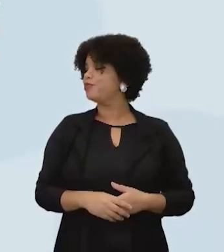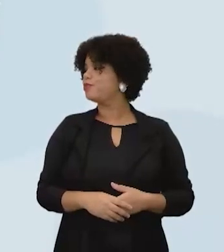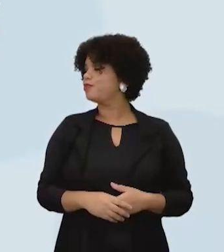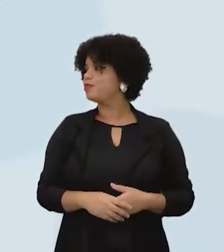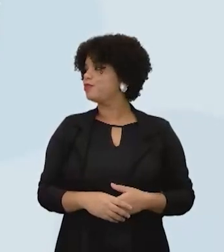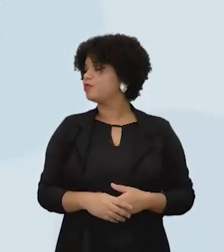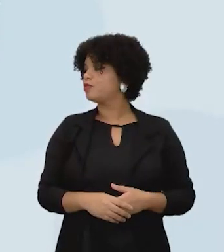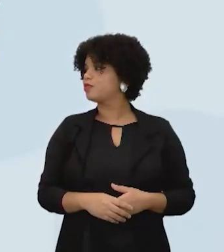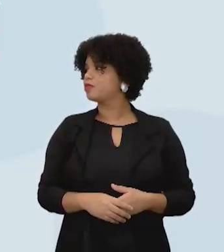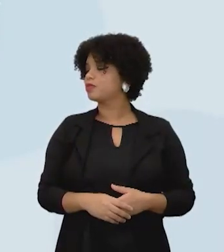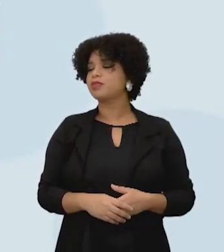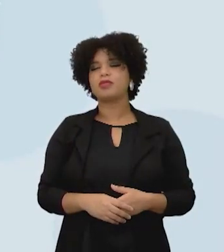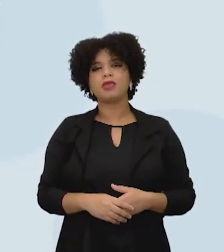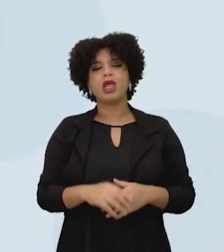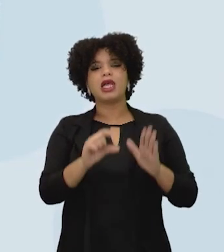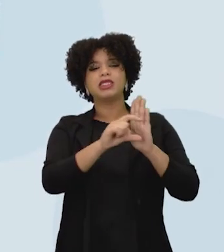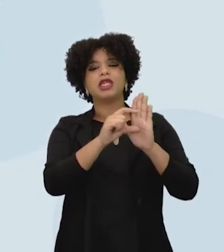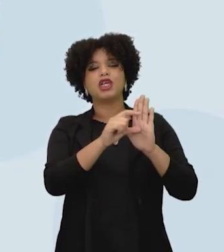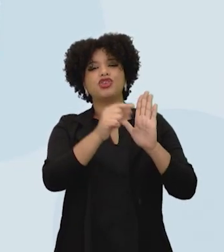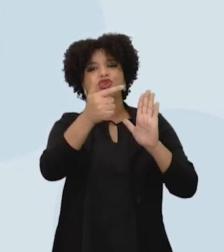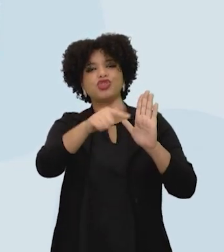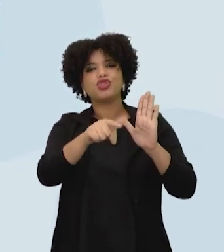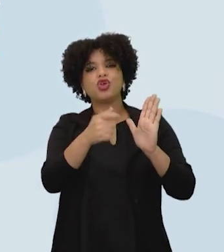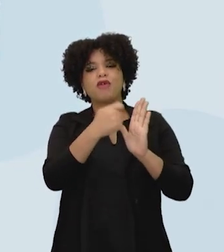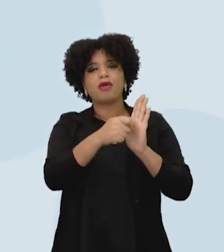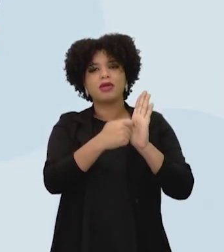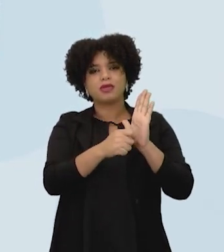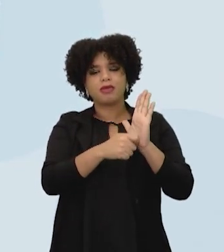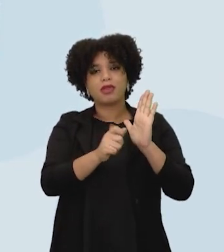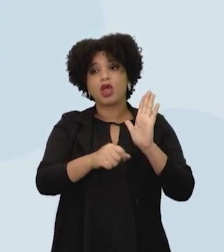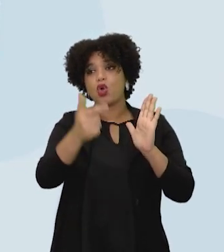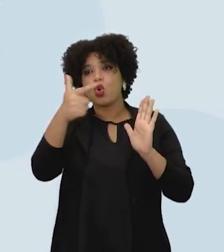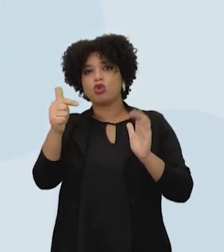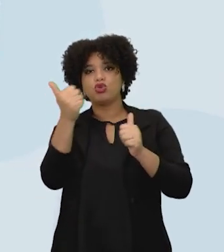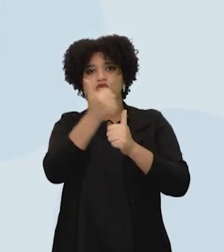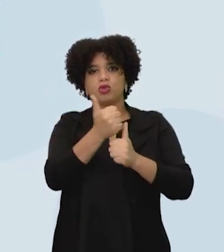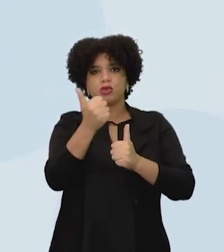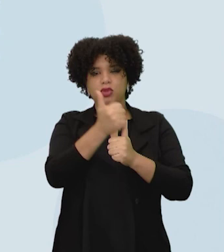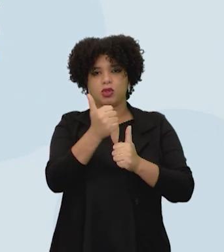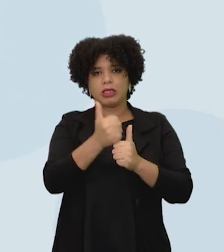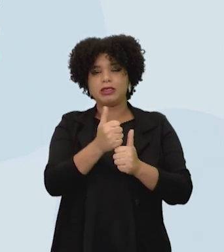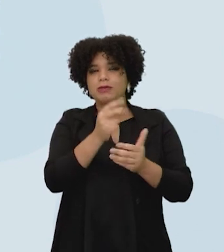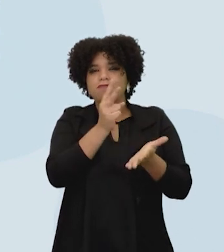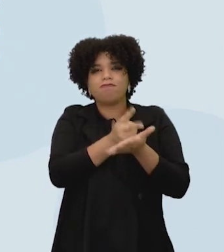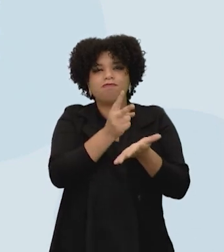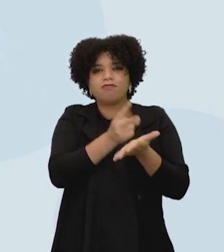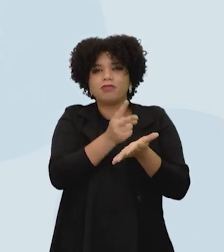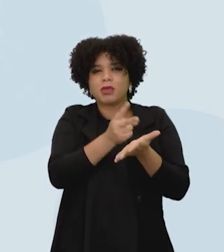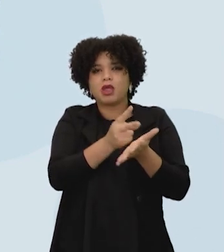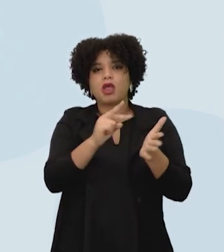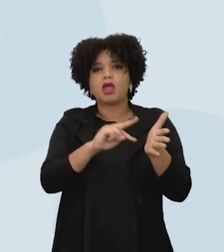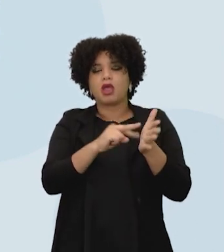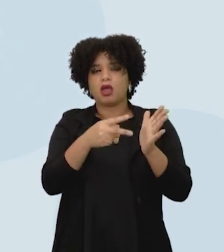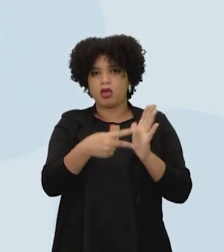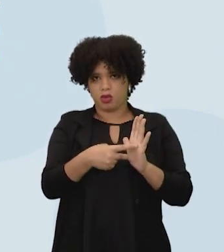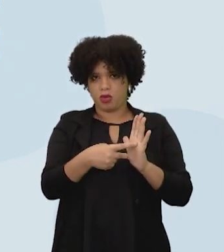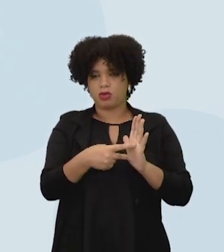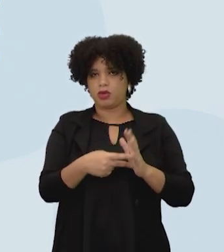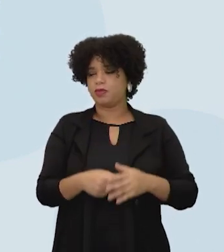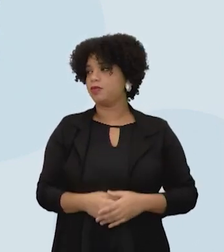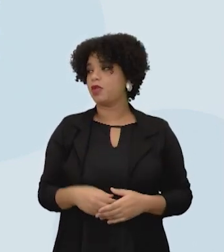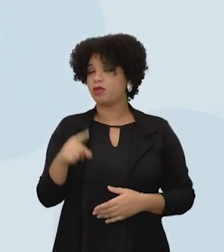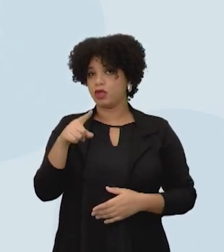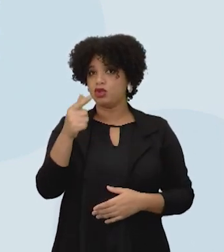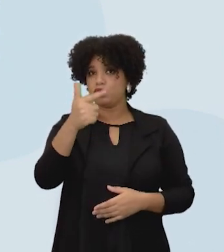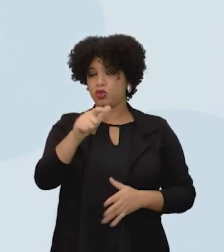Reescreva esse trecho substituindo os termos destacados por outros que preservem os mesmos sentidos. Então, todos esses trechos destacados, escreva novamente